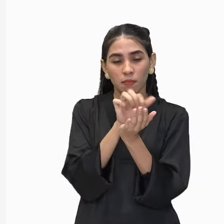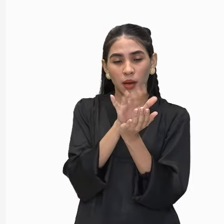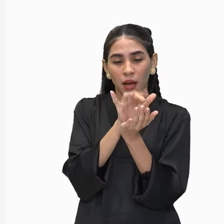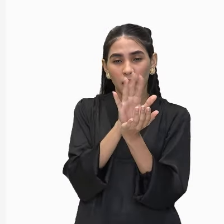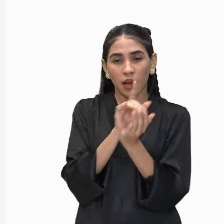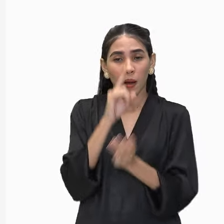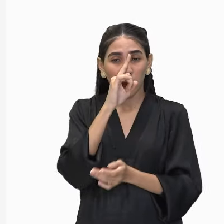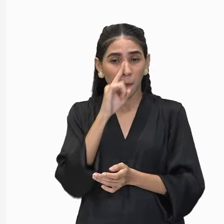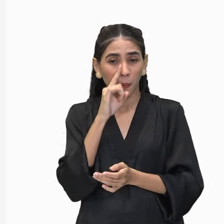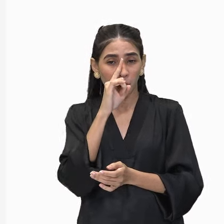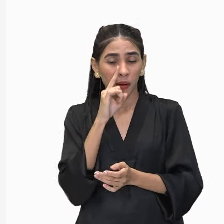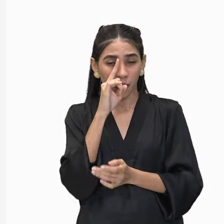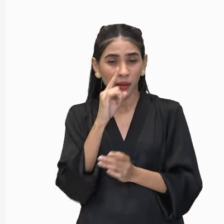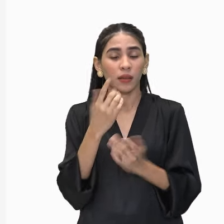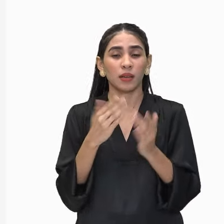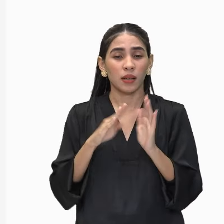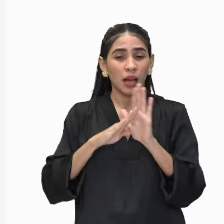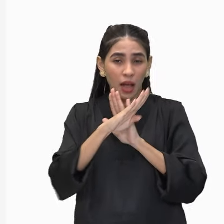periculosidade alta dentro de uma